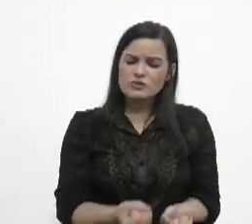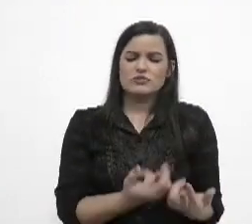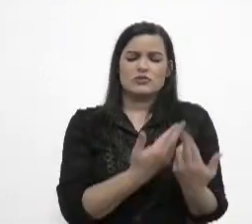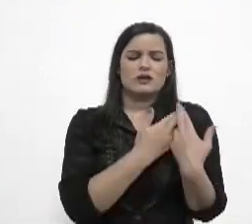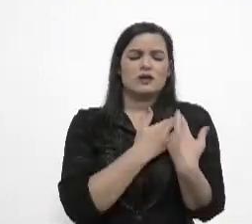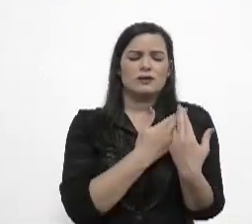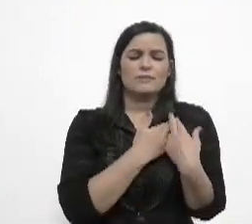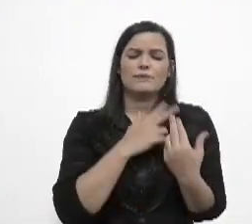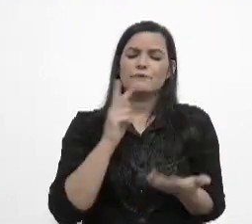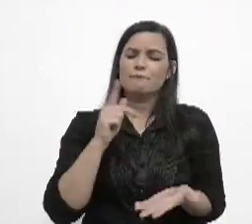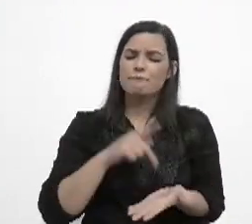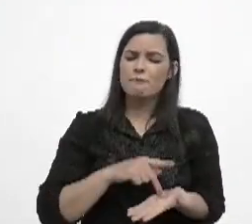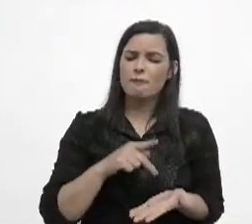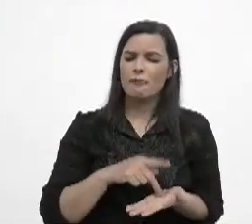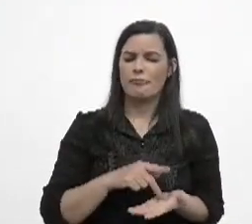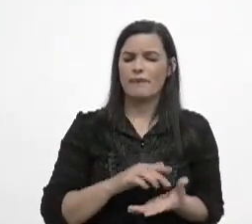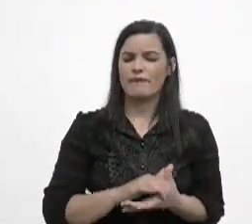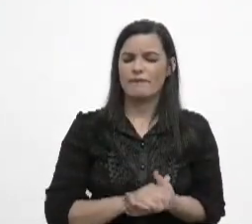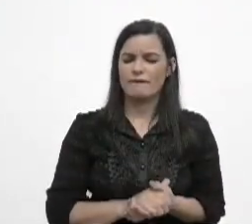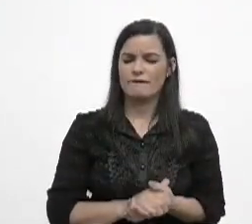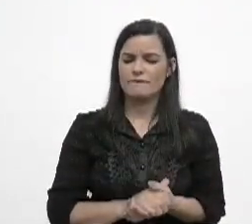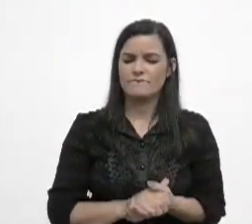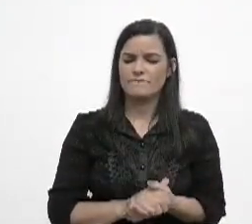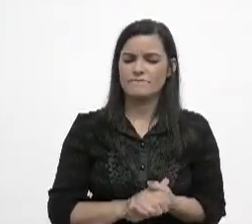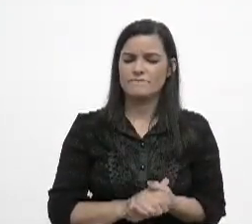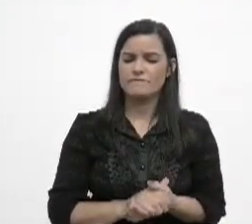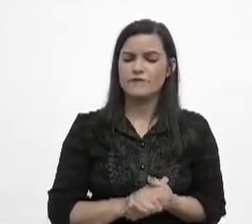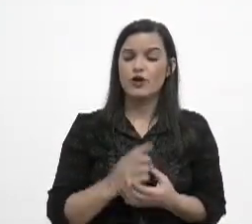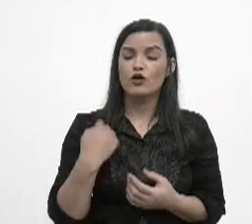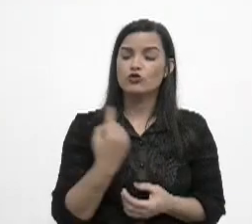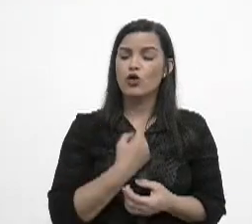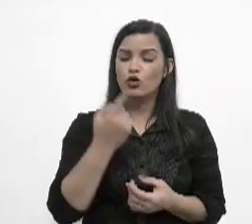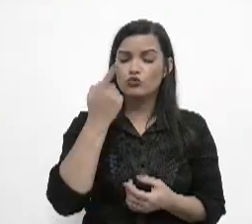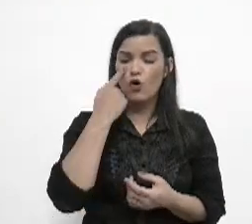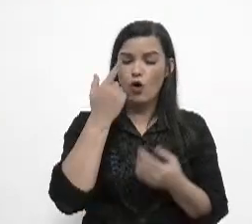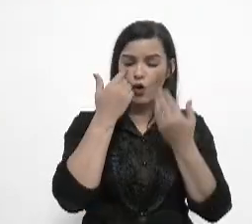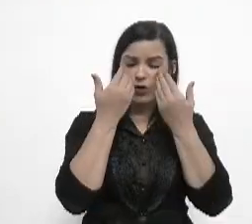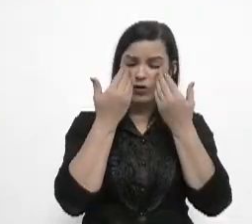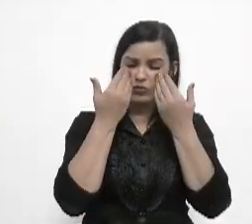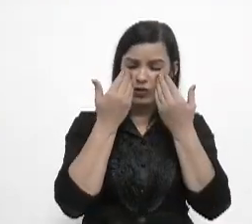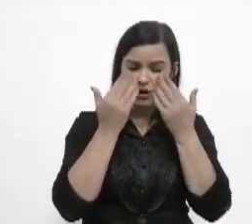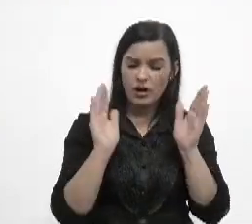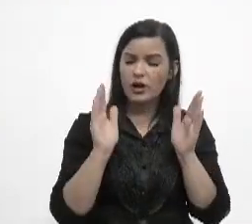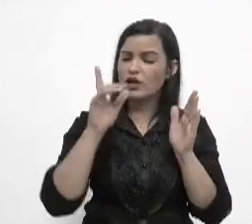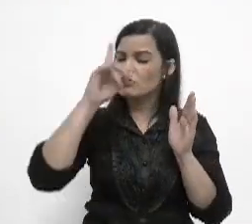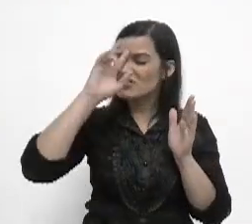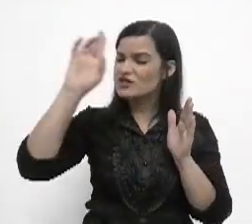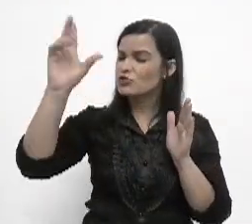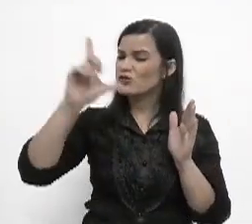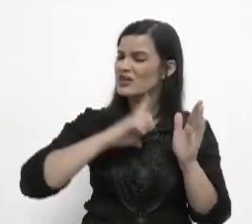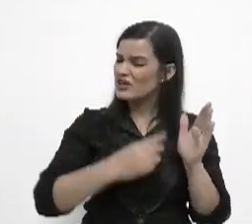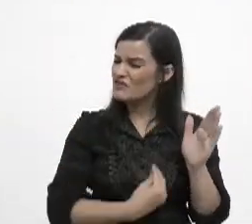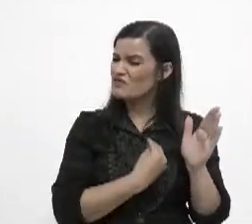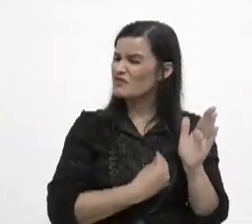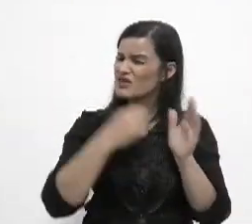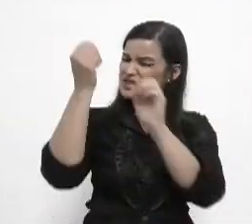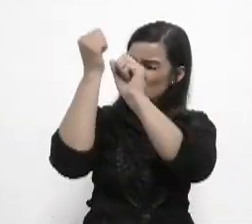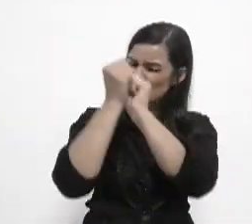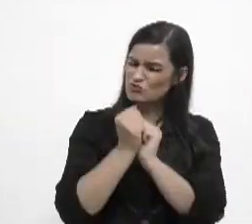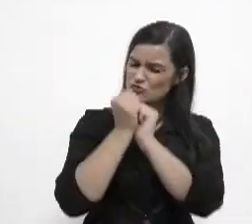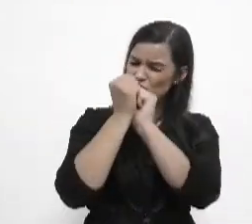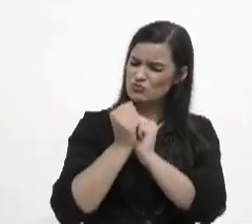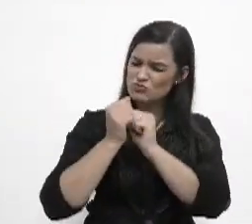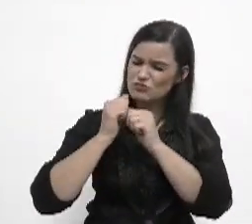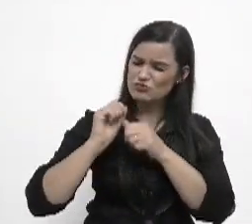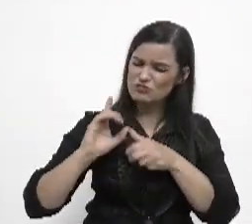poderoso Deus possa estar permanentemente presente em nossas vidas, e assim possamos louvar a Deus todos